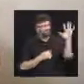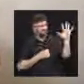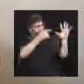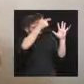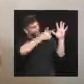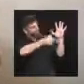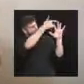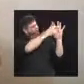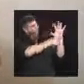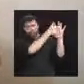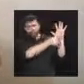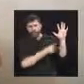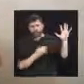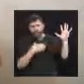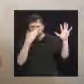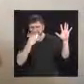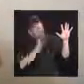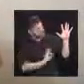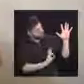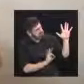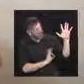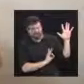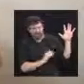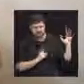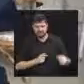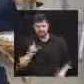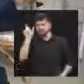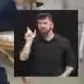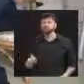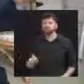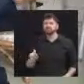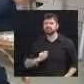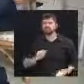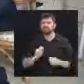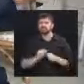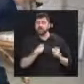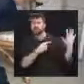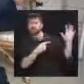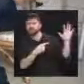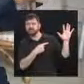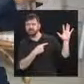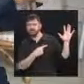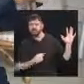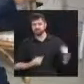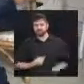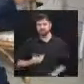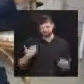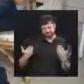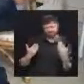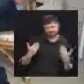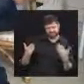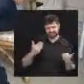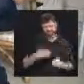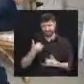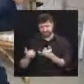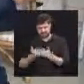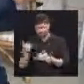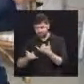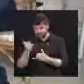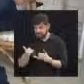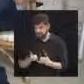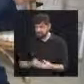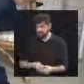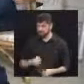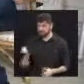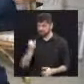que o matuto faz com a árvore que não dá fruto? Isso é uma brincadeira, mas é muito